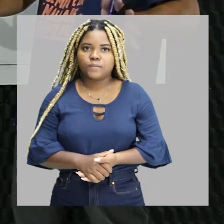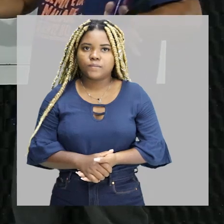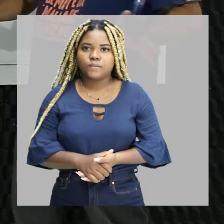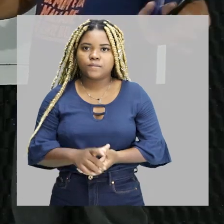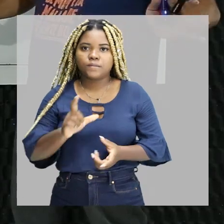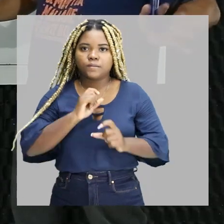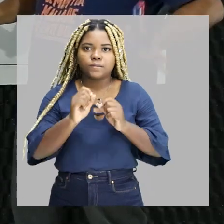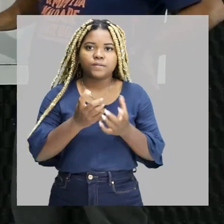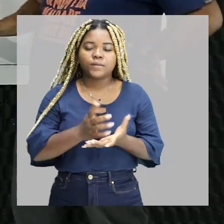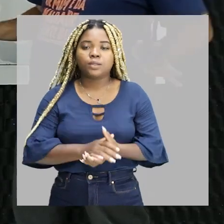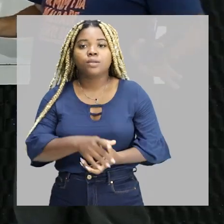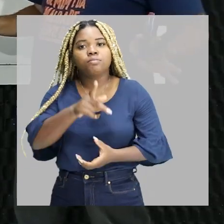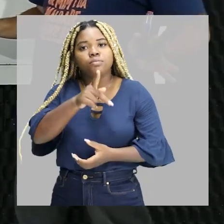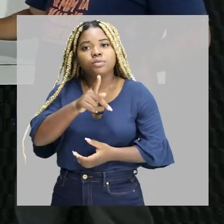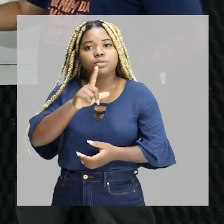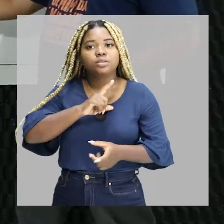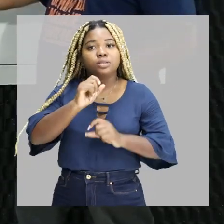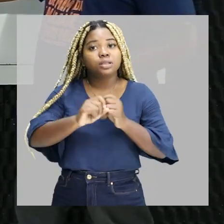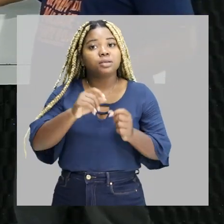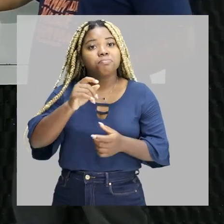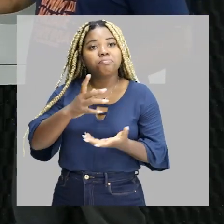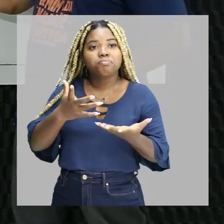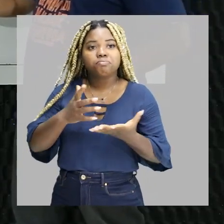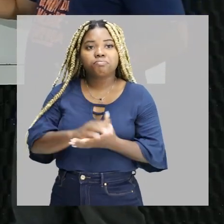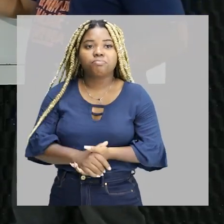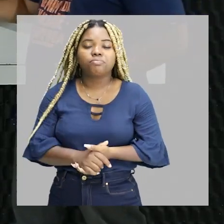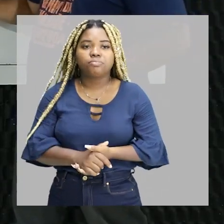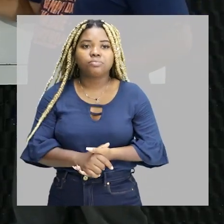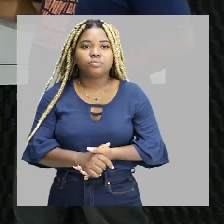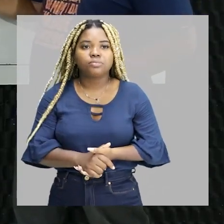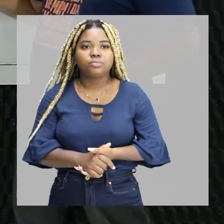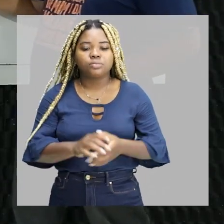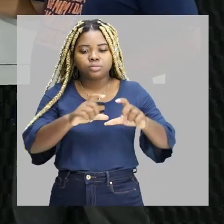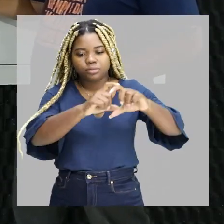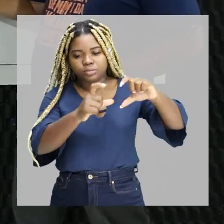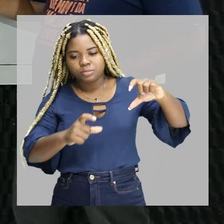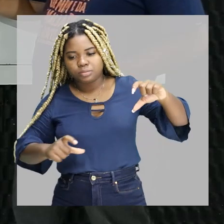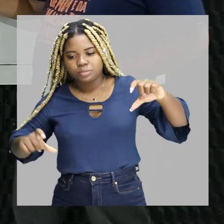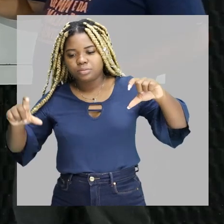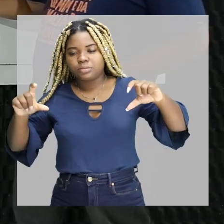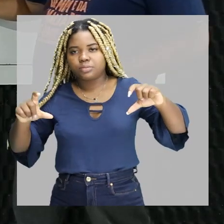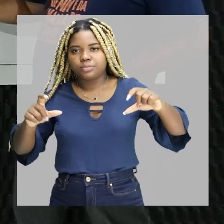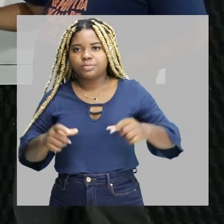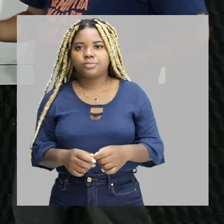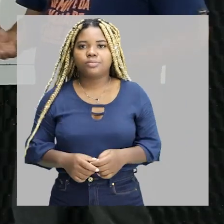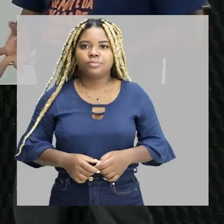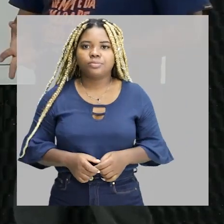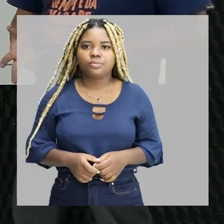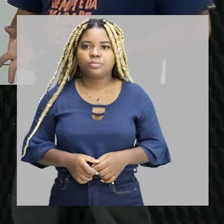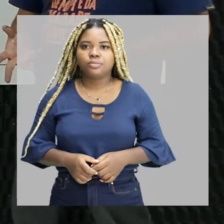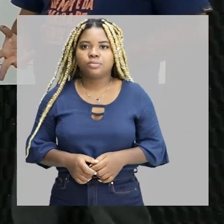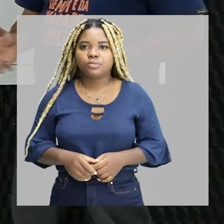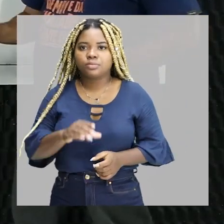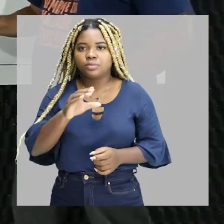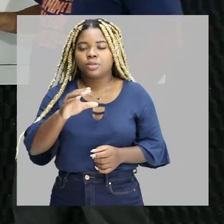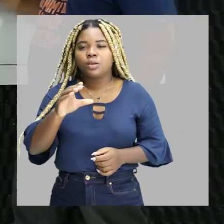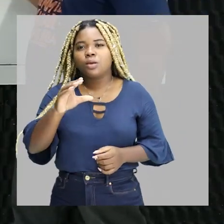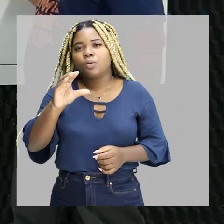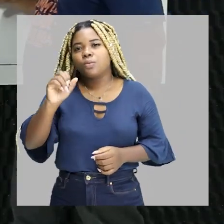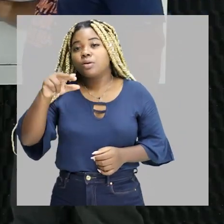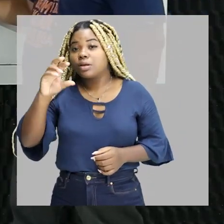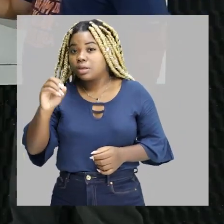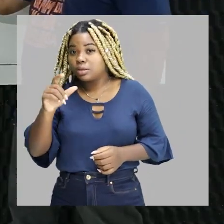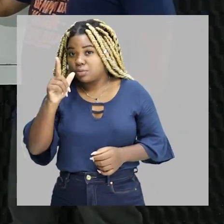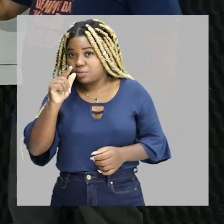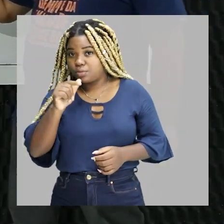pela pressão que ele vai exercer nas paredes, né? Então ele vai exercer essas pressões nas paredes aqui, ó, tá certo? Um cano com água, por exemplo, no momento